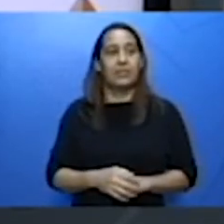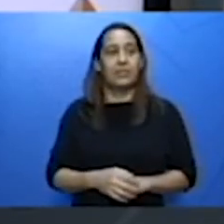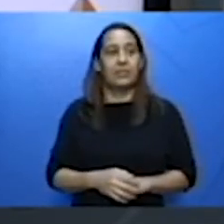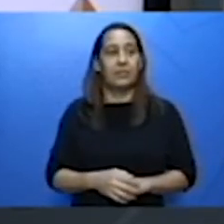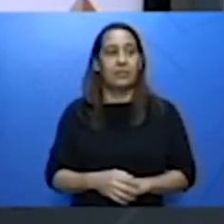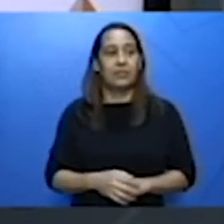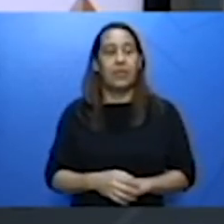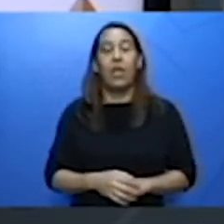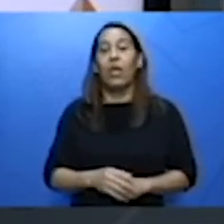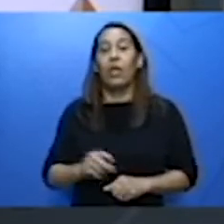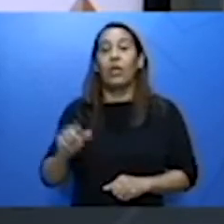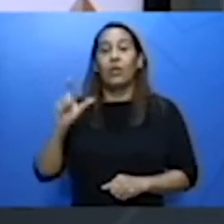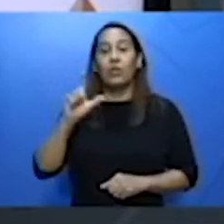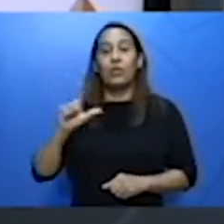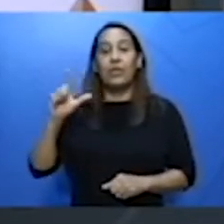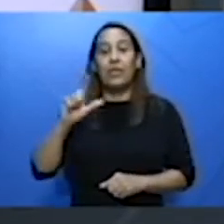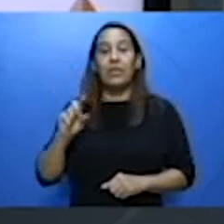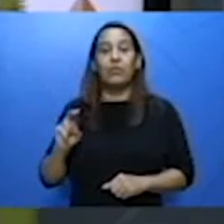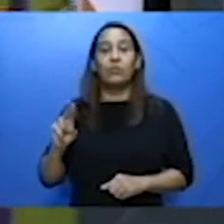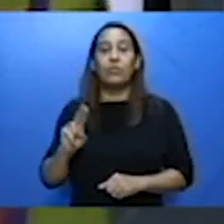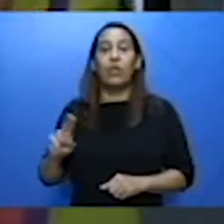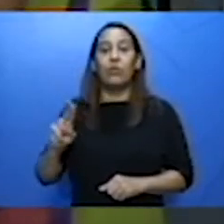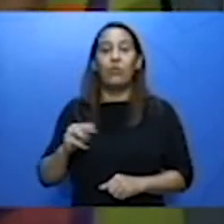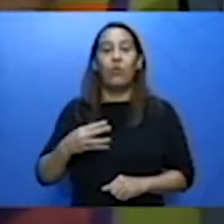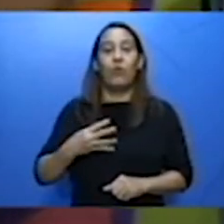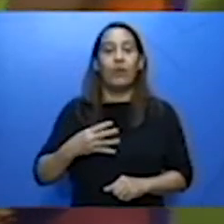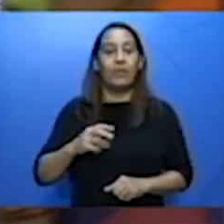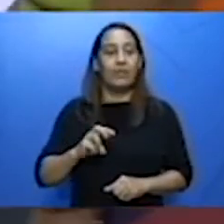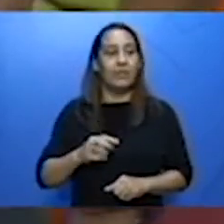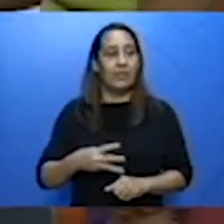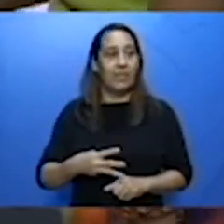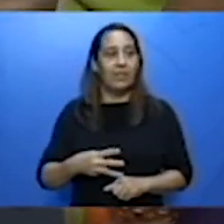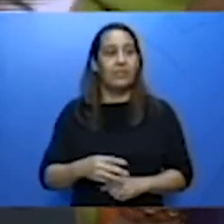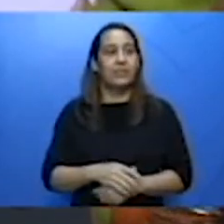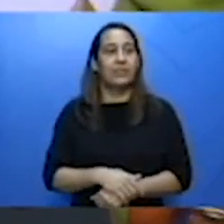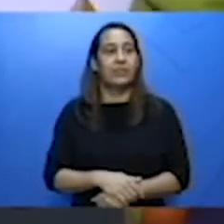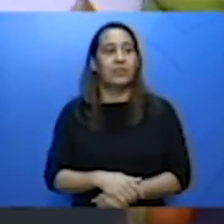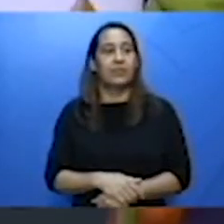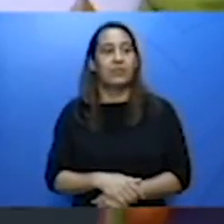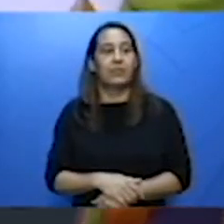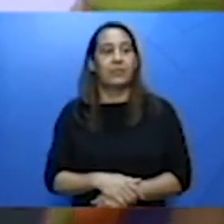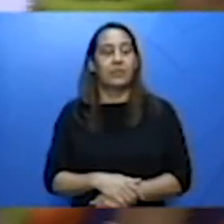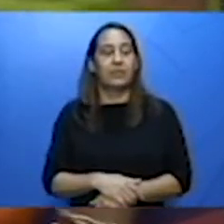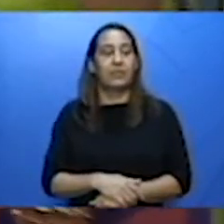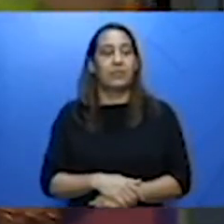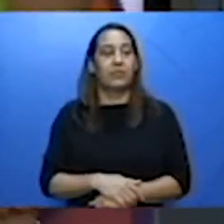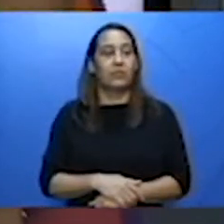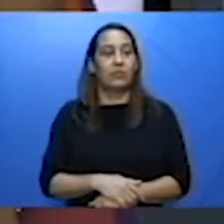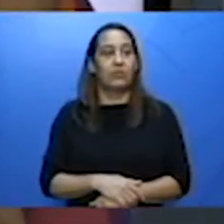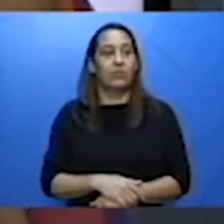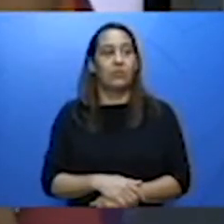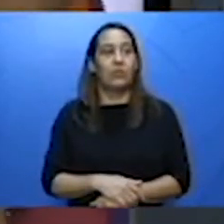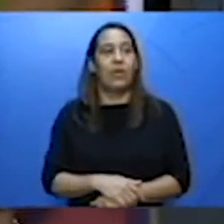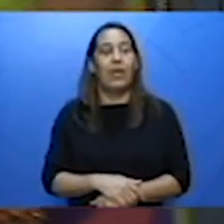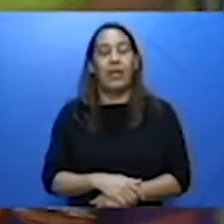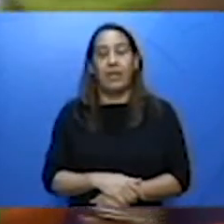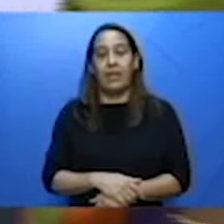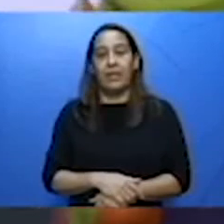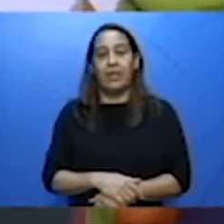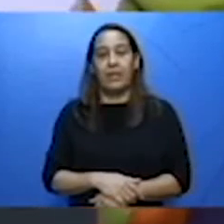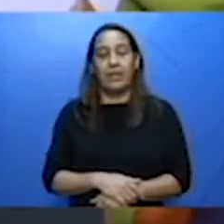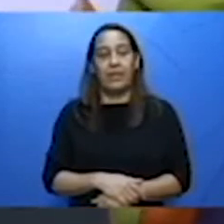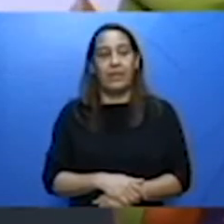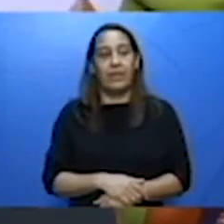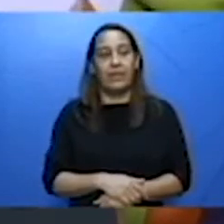fácil! Quanto que deu aqui? 43. E a minha resposta? Quantos litros de água Melina usou ao